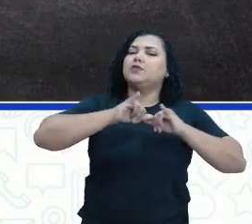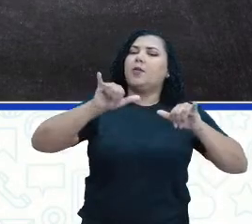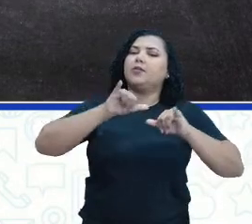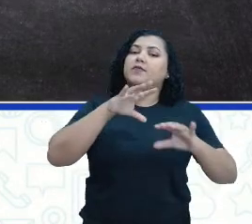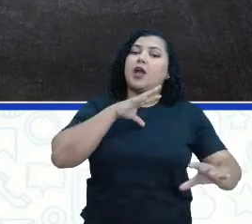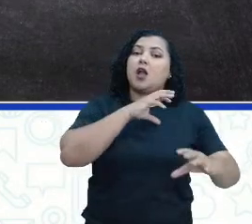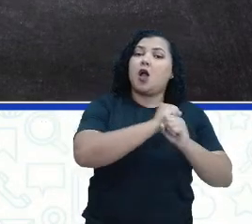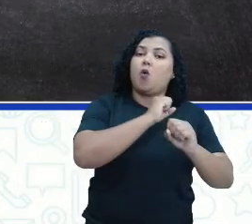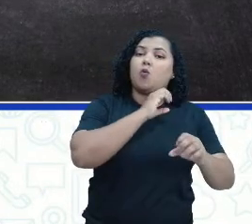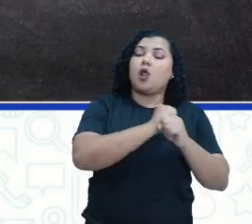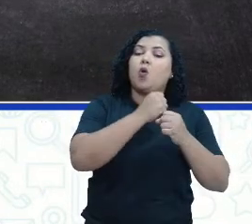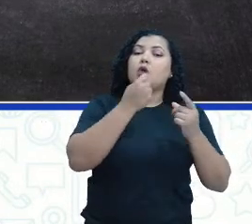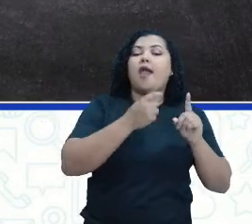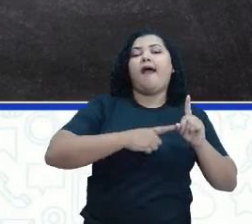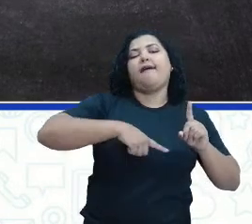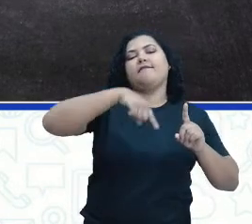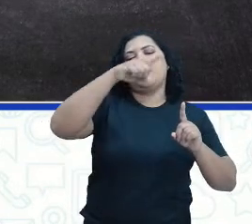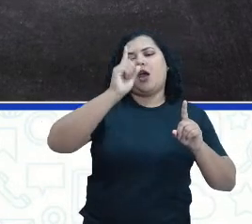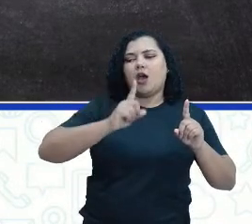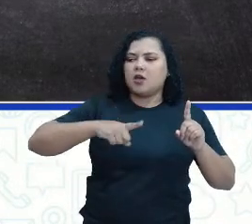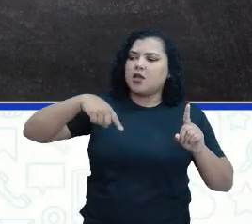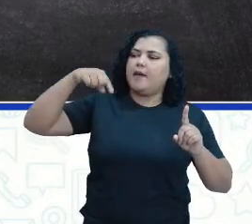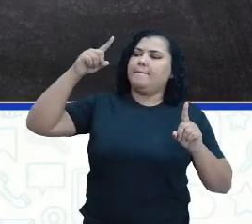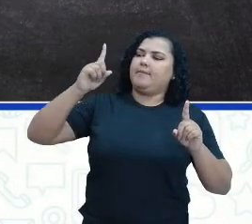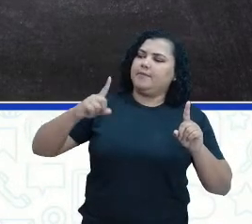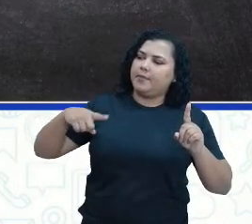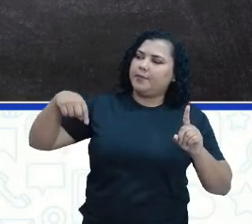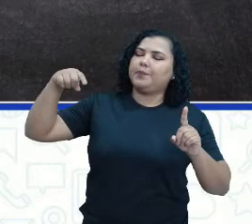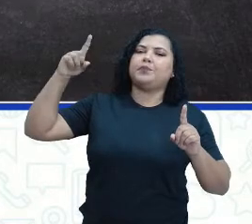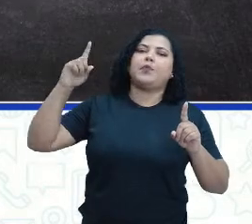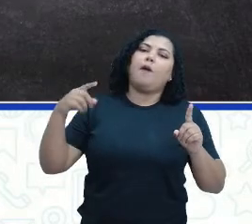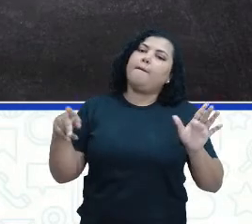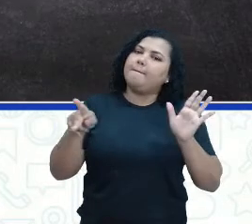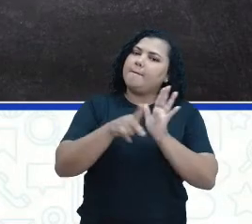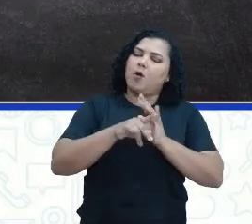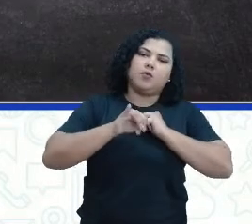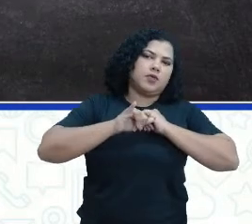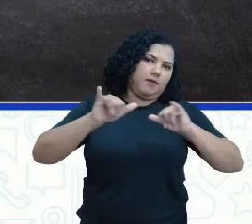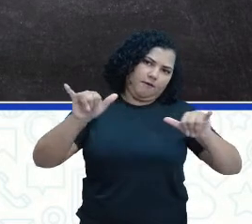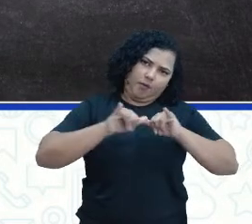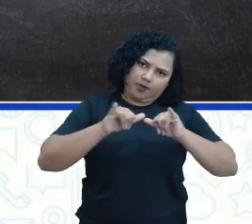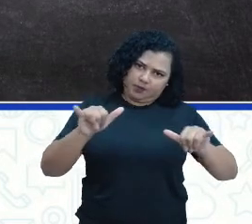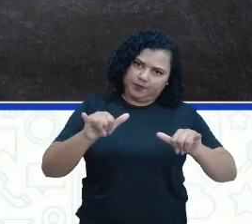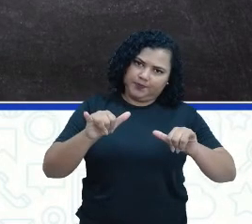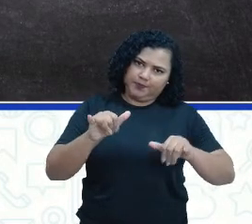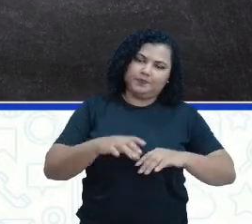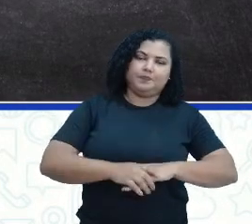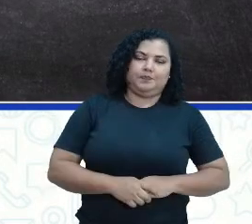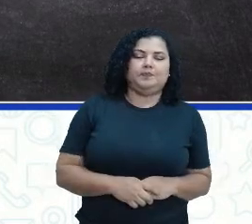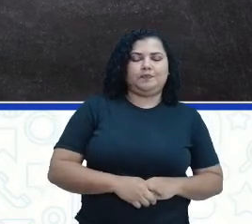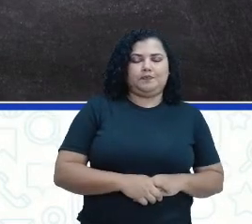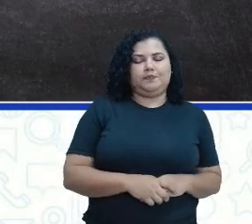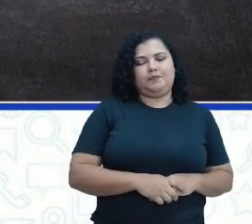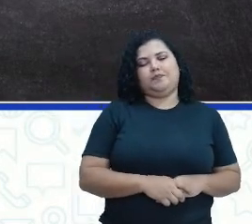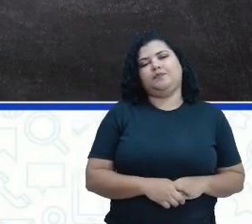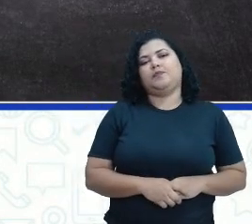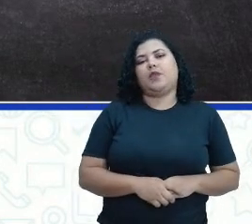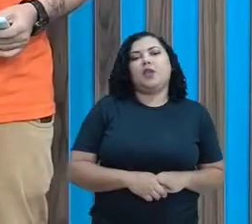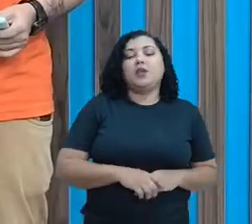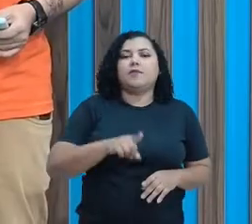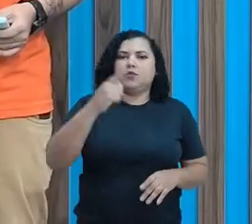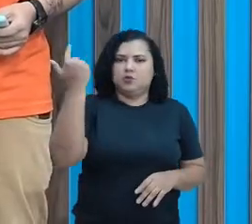a variabilidade dos dados, ou seja, o quão variável estão esses dados em torno de todas as informações que